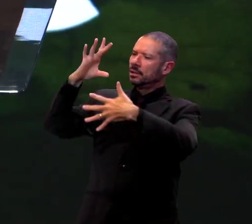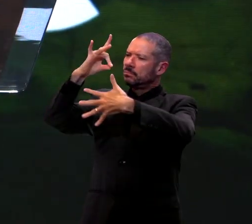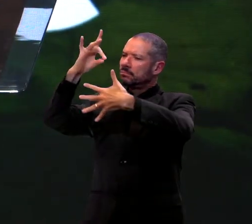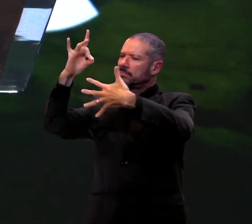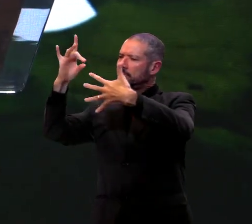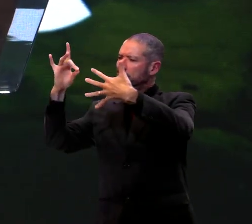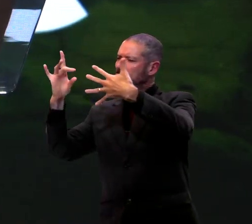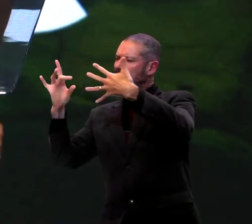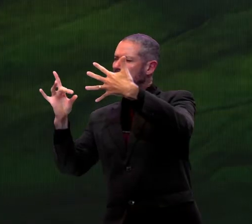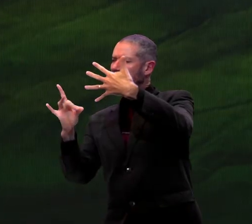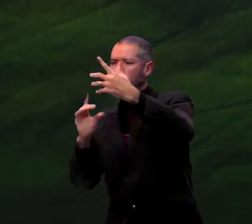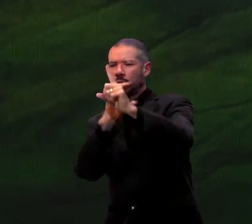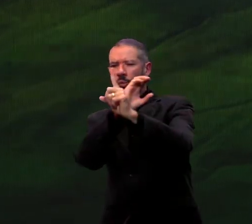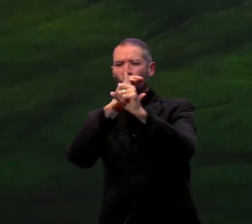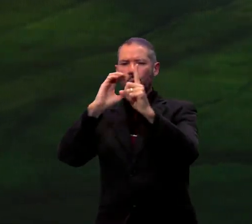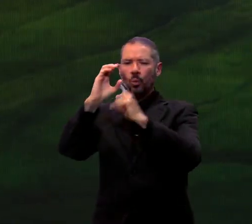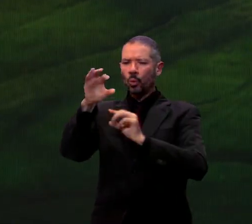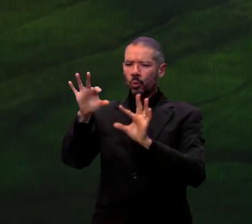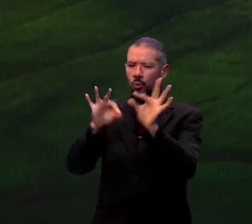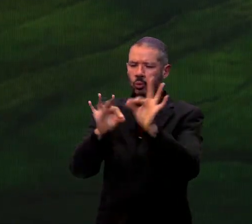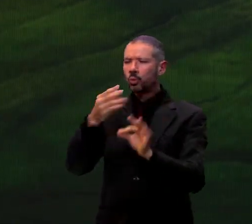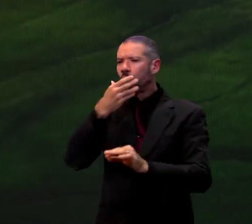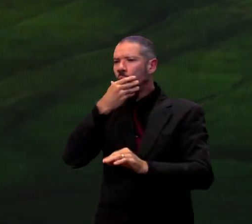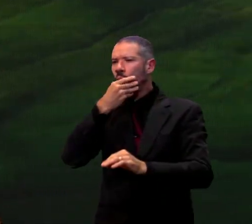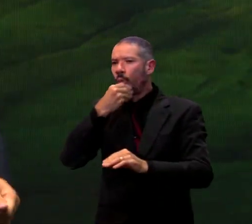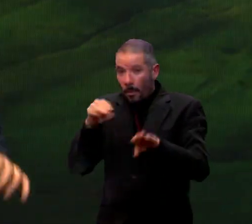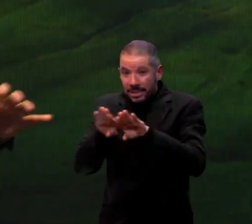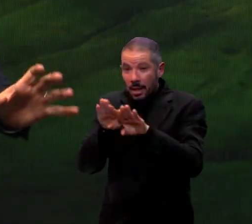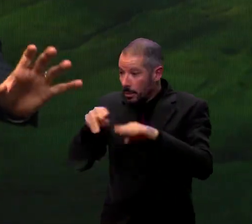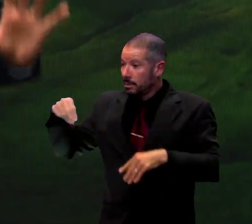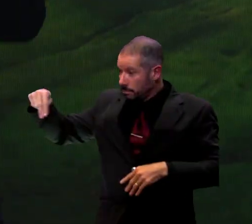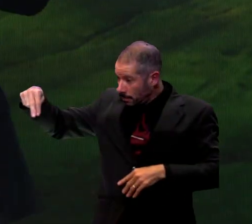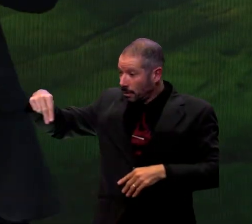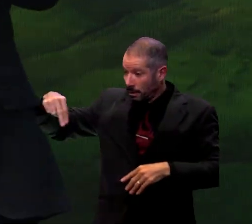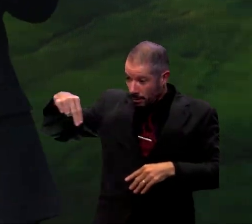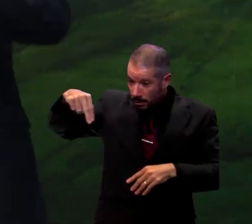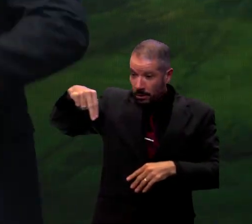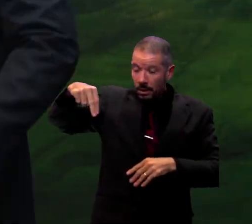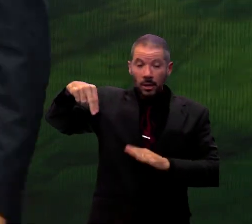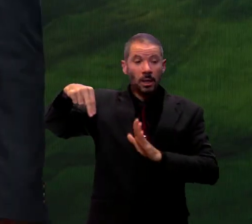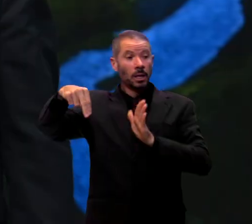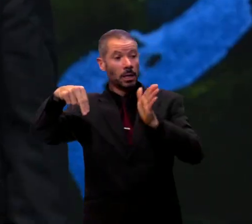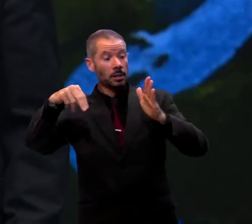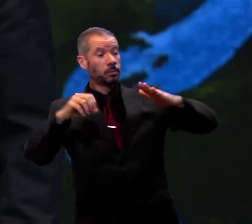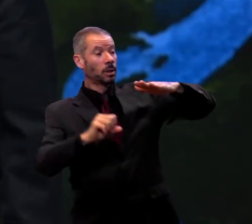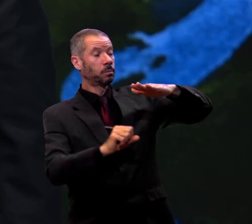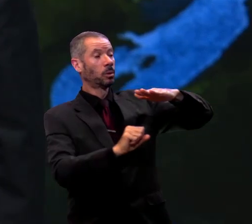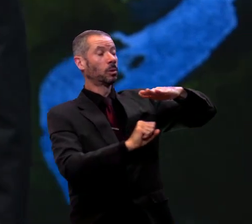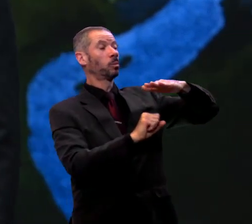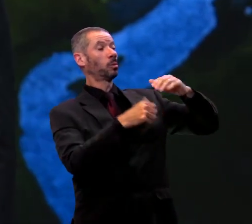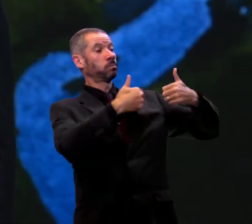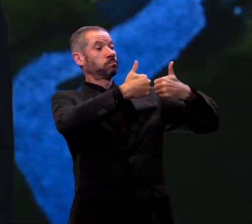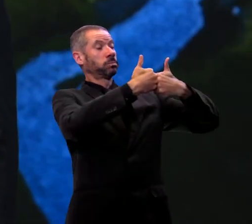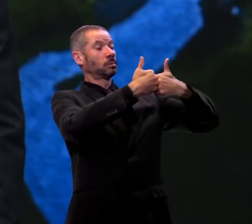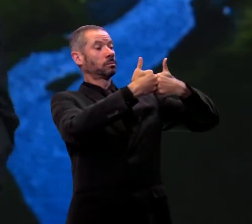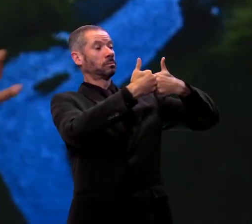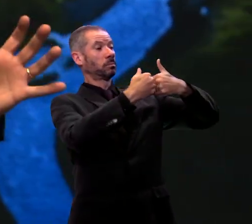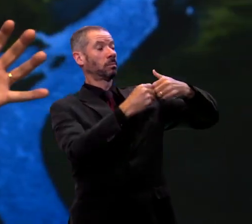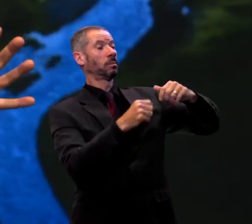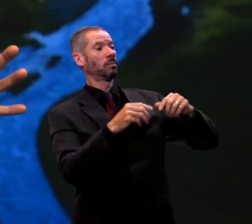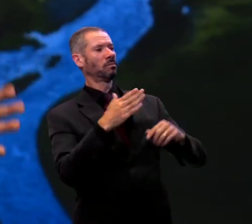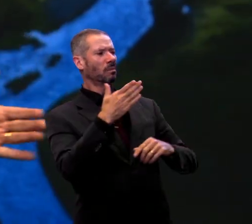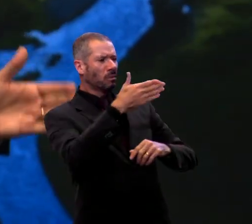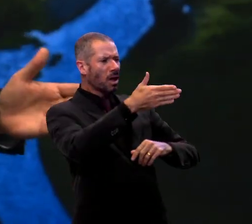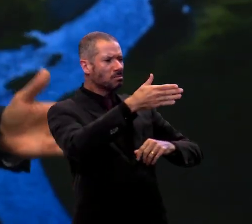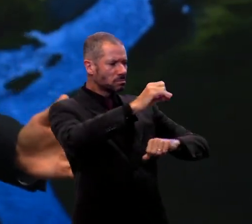do culto, e esse homem também está passando pelo caminho, talvez indo para o templo de Jerusalém, não sei, E